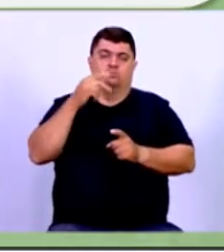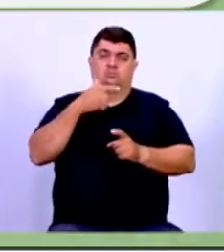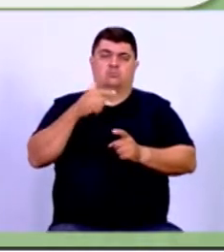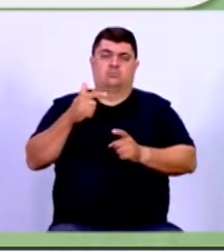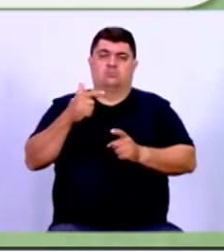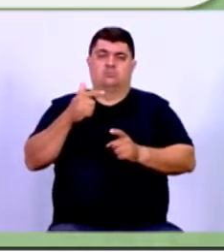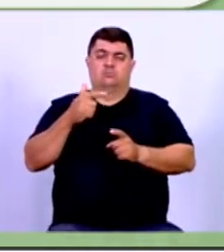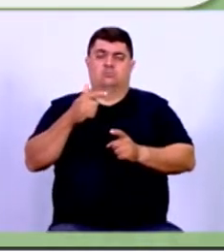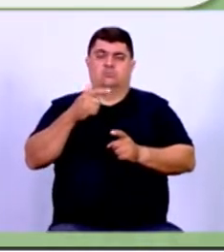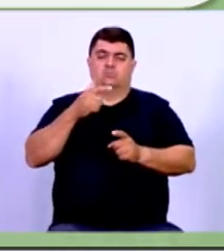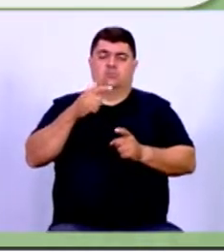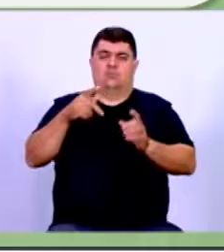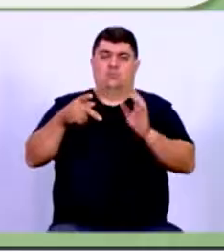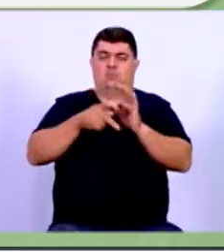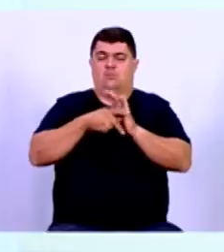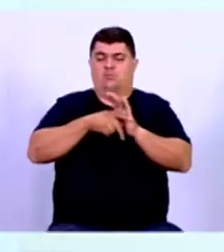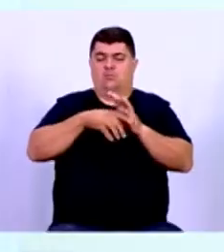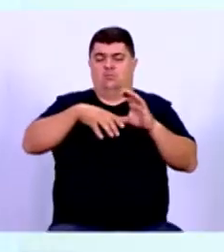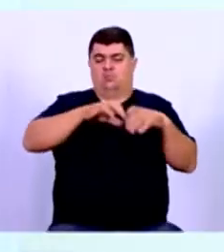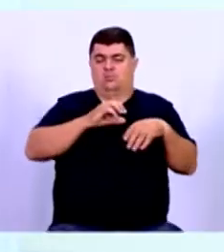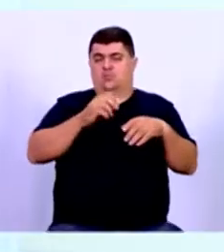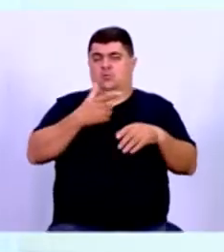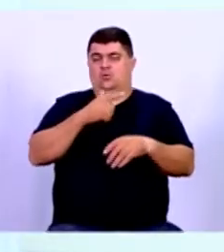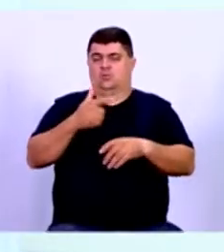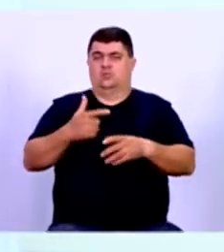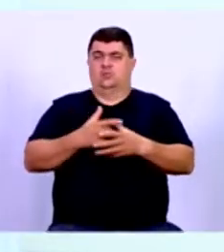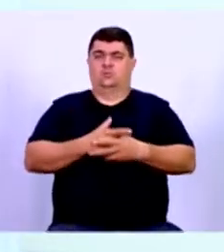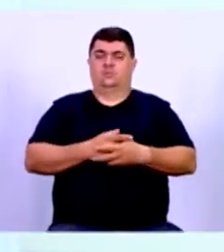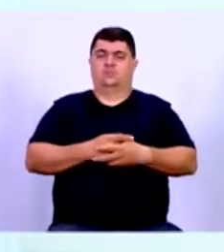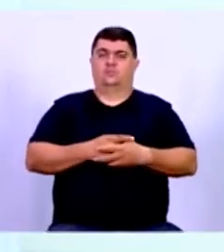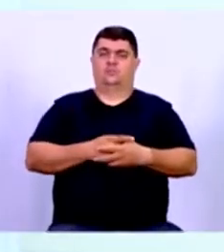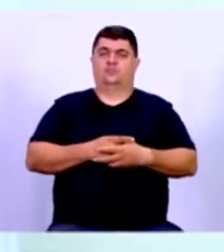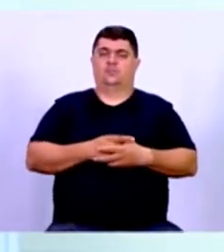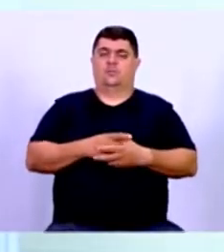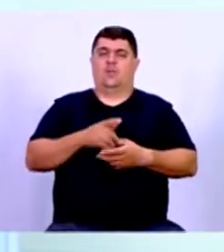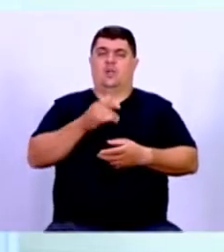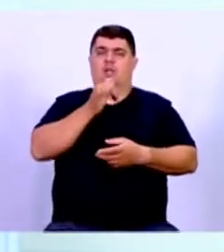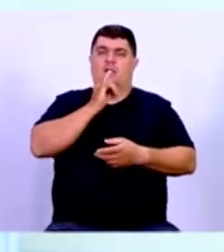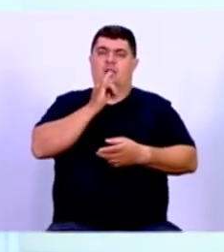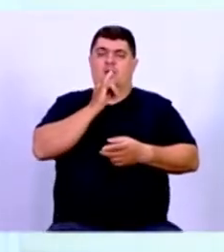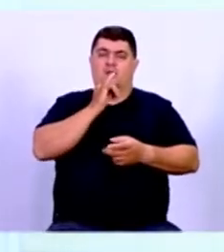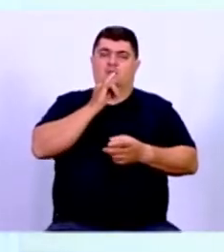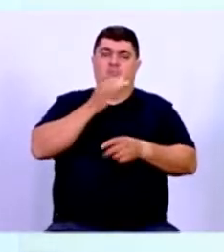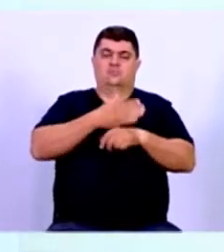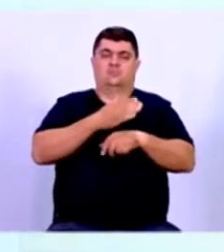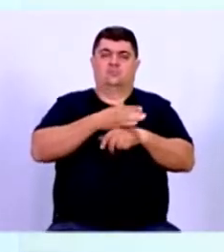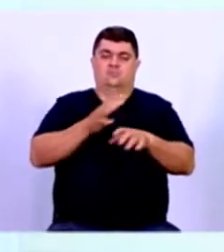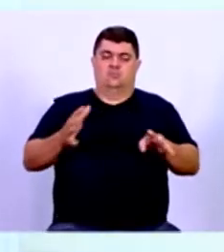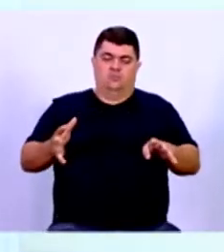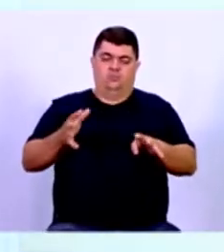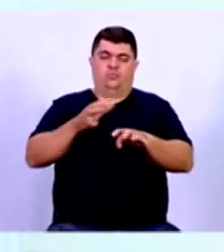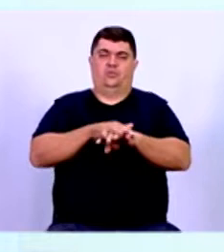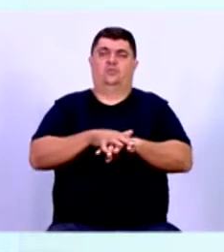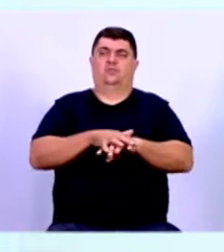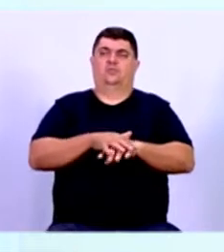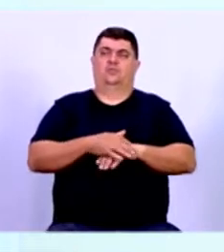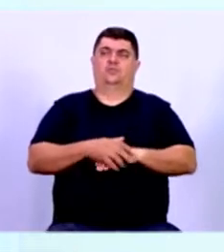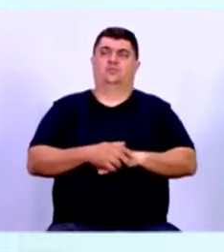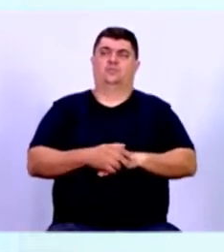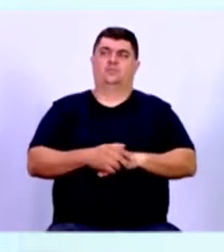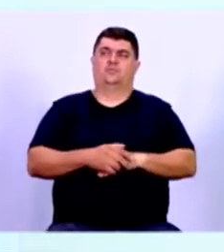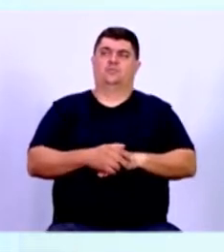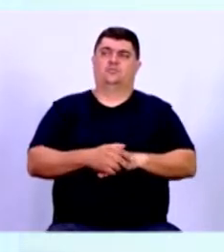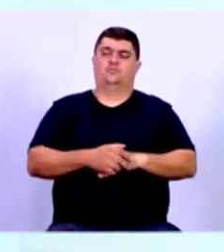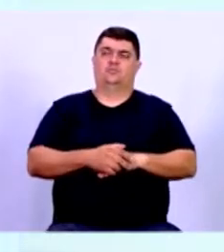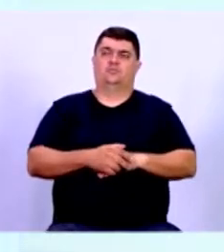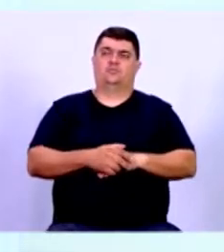não é requisito para obtenção do certificado. Muitas vezes é considerado como atividade complementar. Talvez você já tenha ouvido com essa palavra.